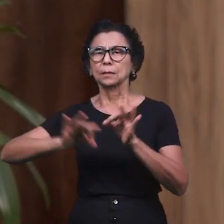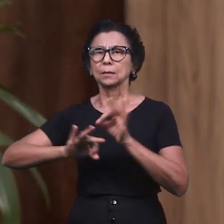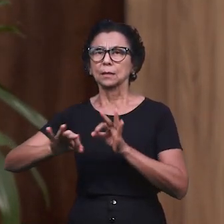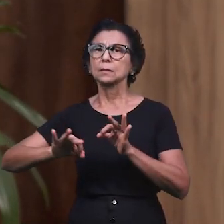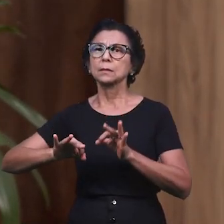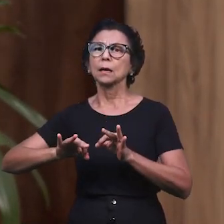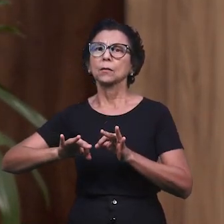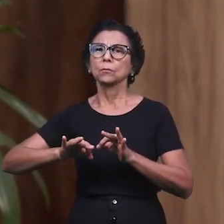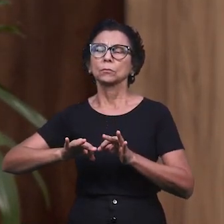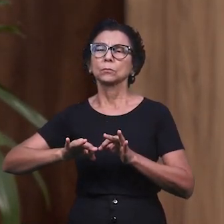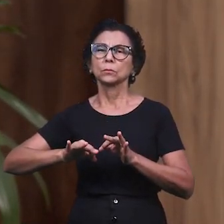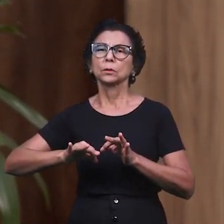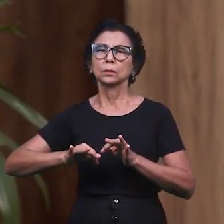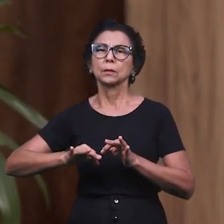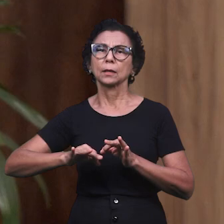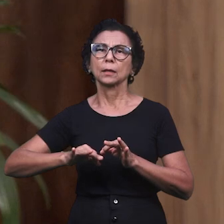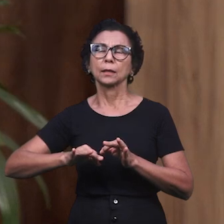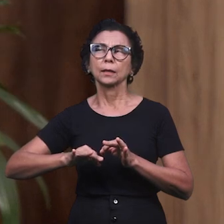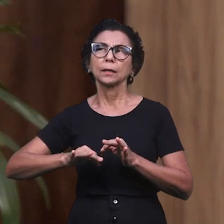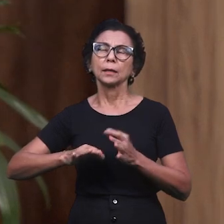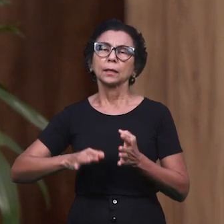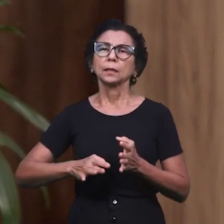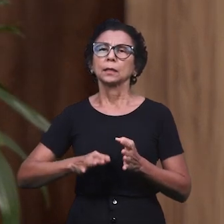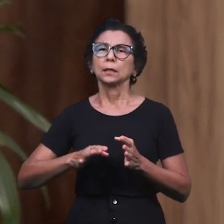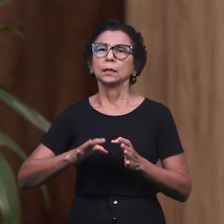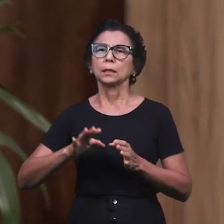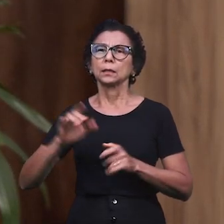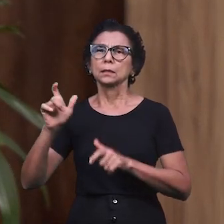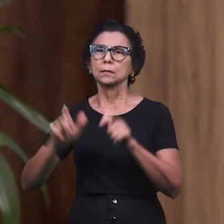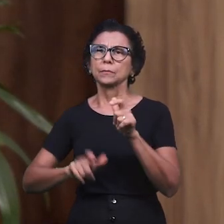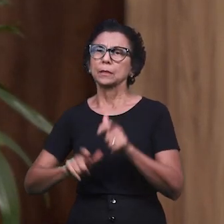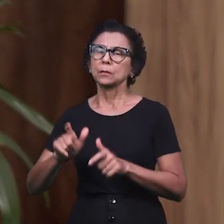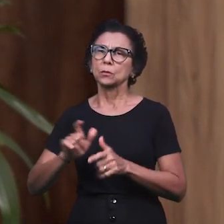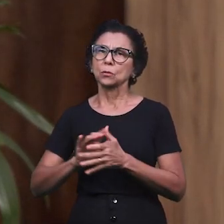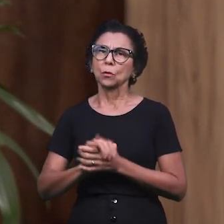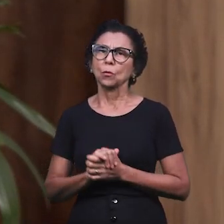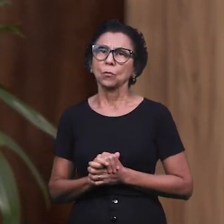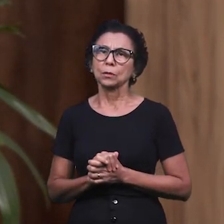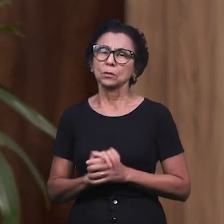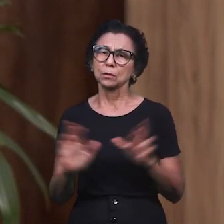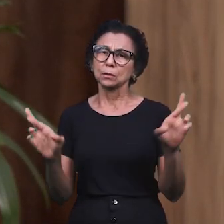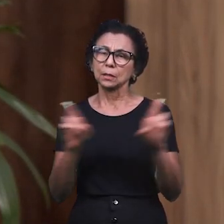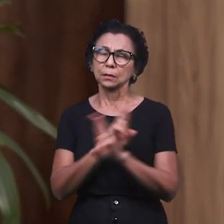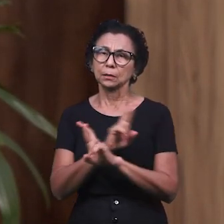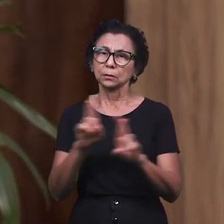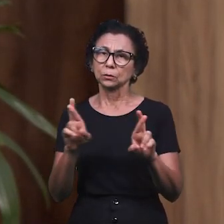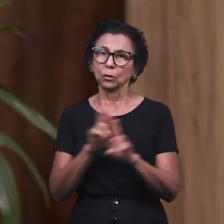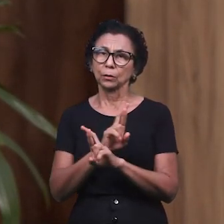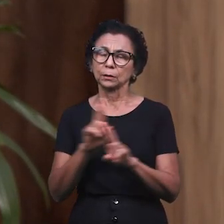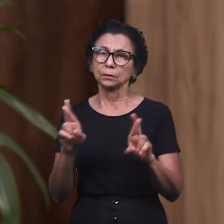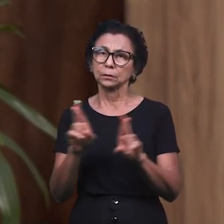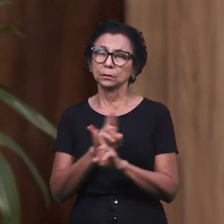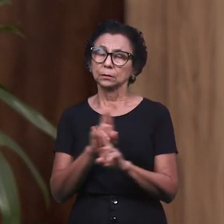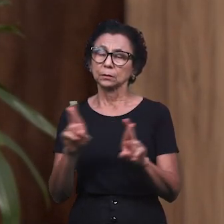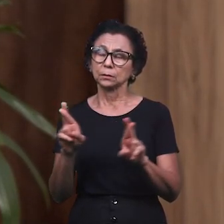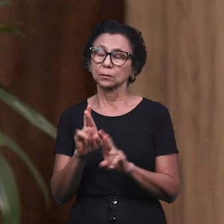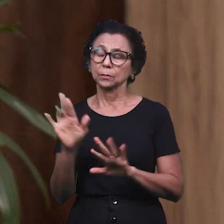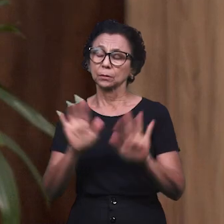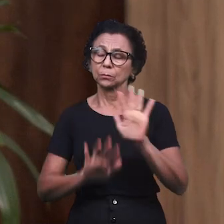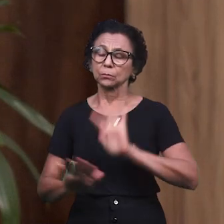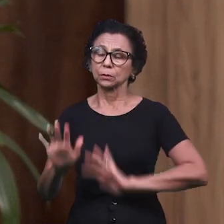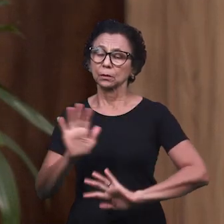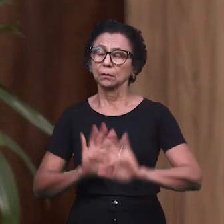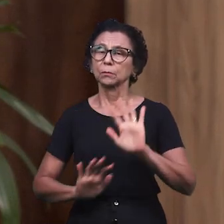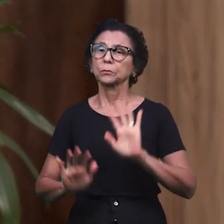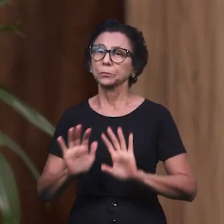as pessoas não extrapolassem nas suas relações interpessoais. Então ele queria manter toda a ordem aqui